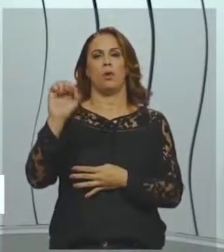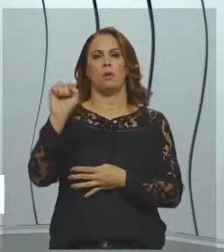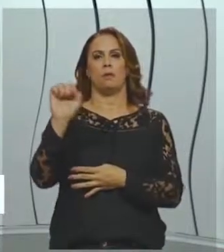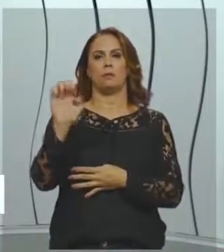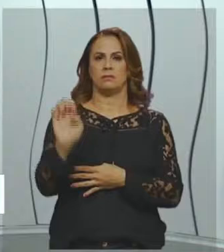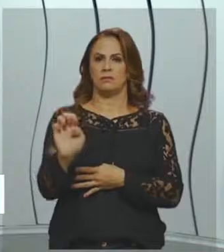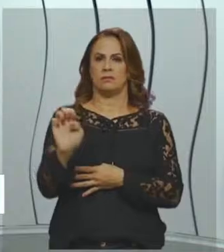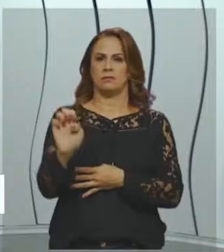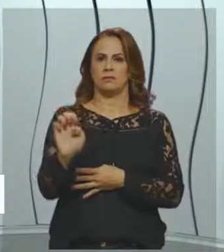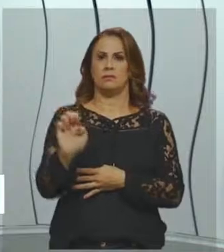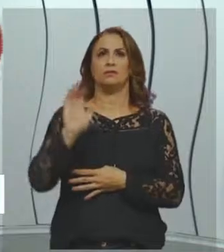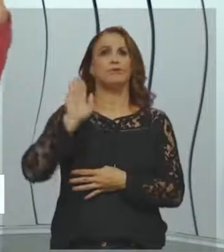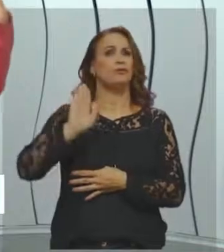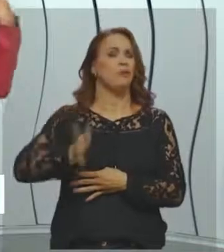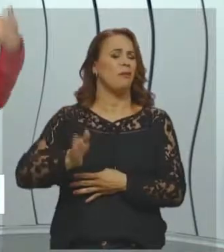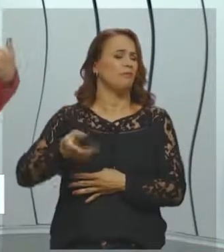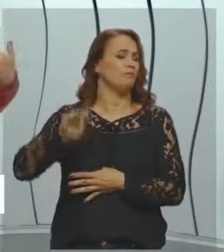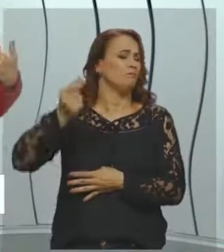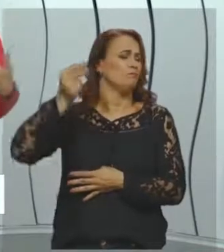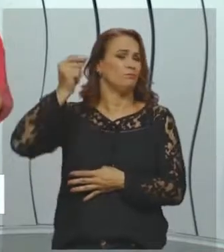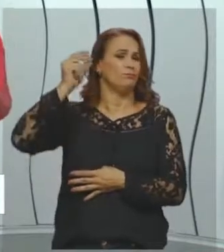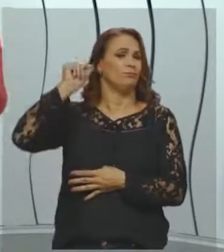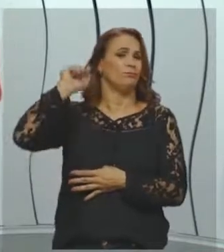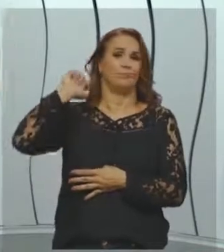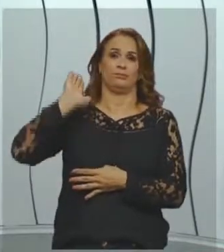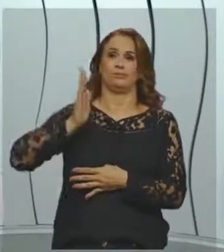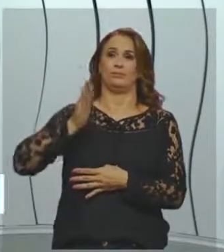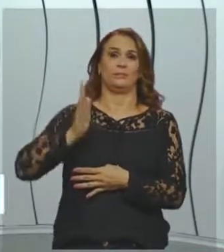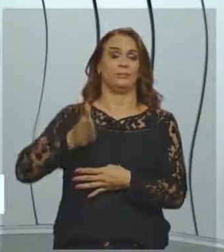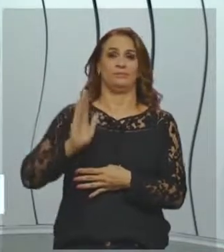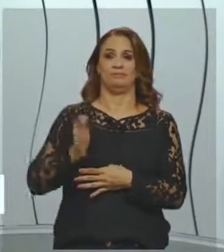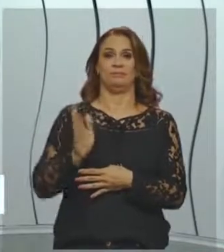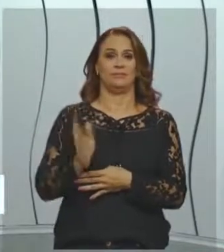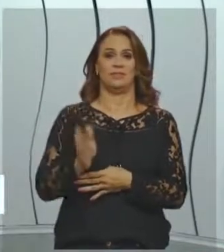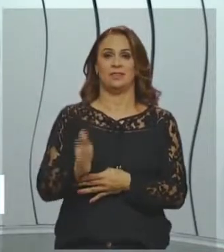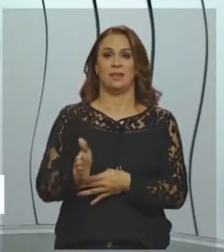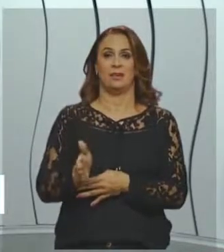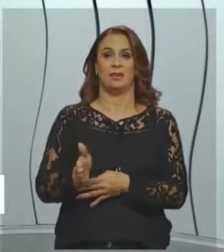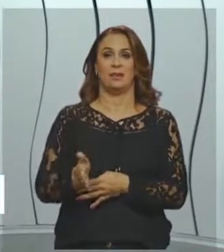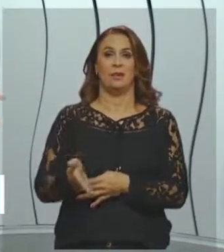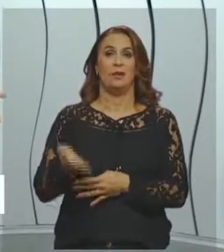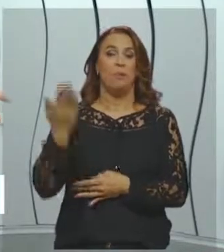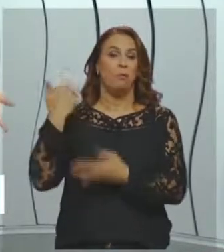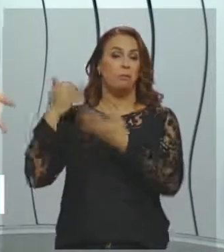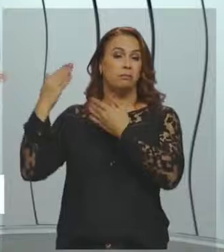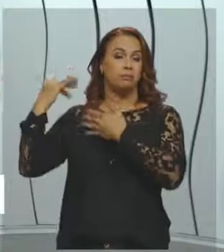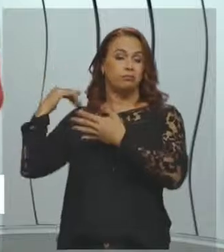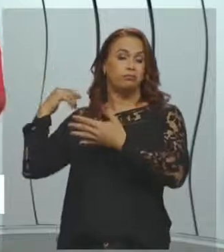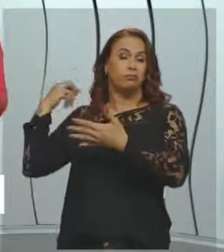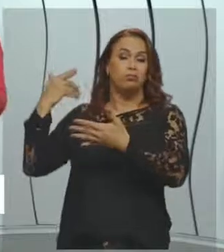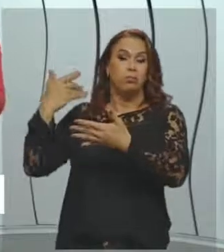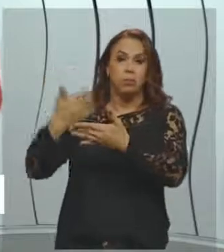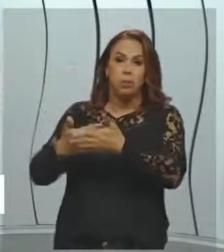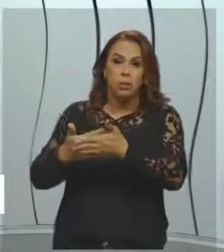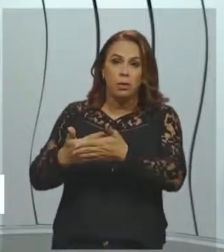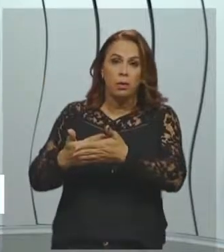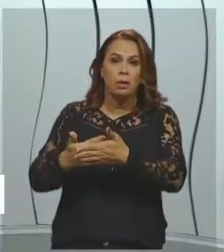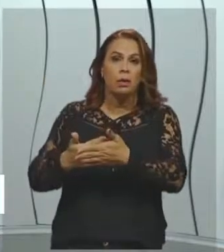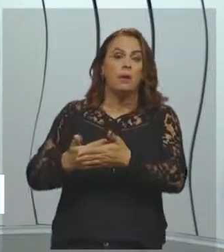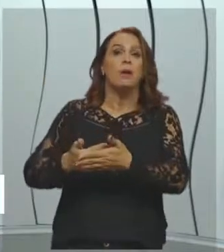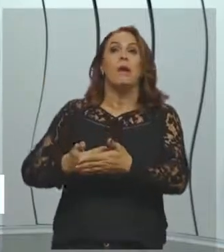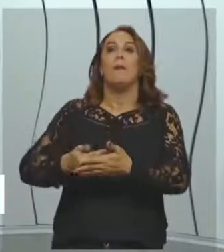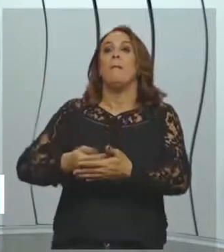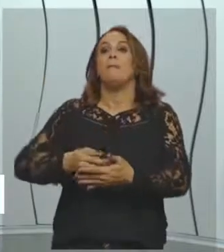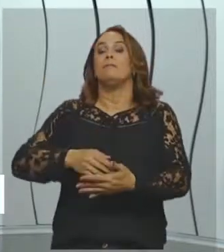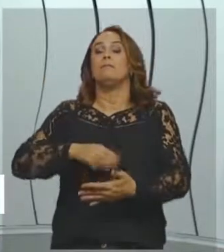agora da atualidade, ela é uma doença bem antiga, é uma doença que já matou milhares de pessoas. Hoje nós temos também aí